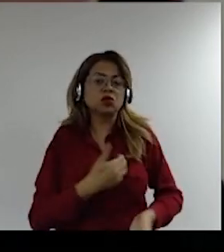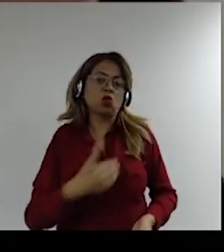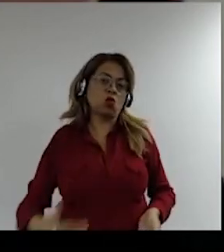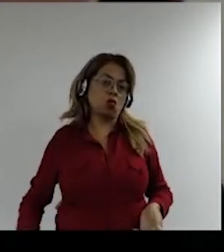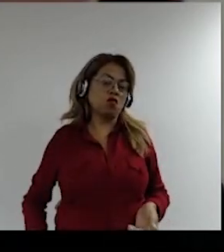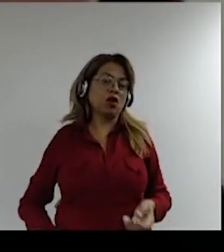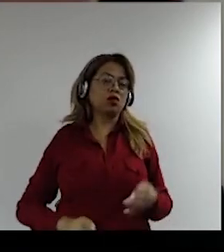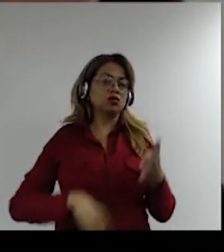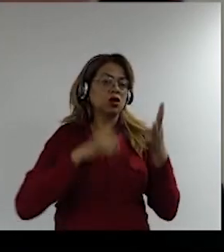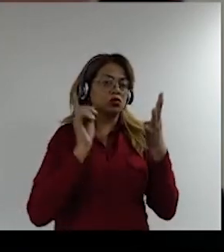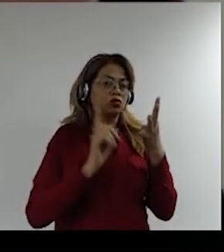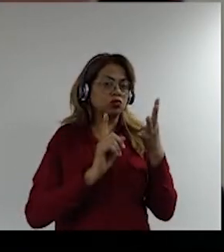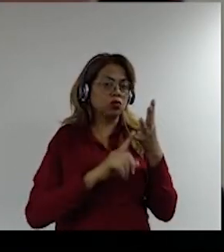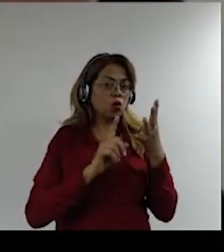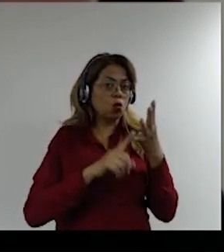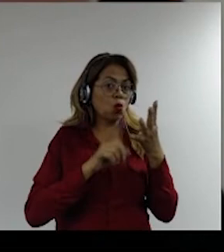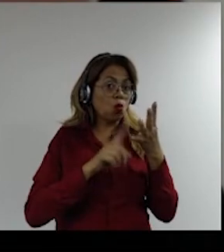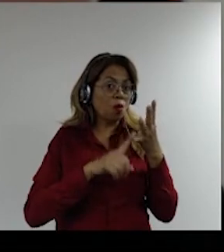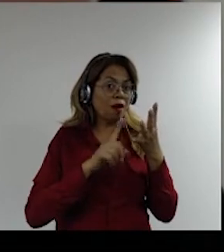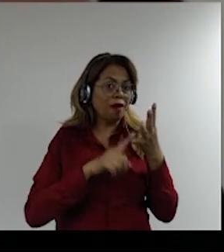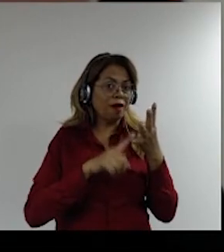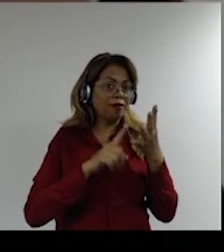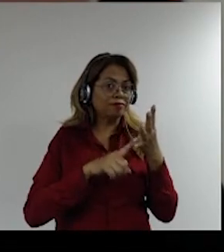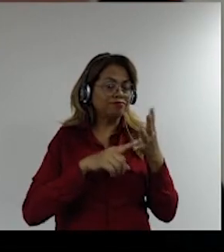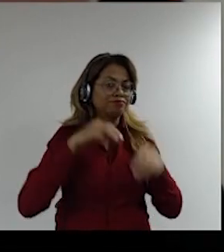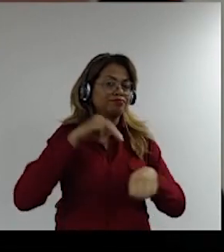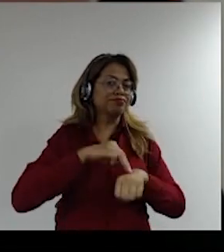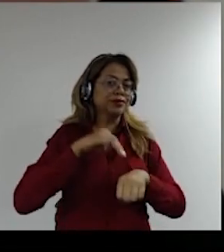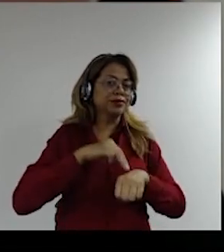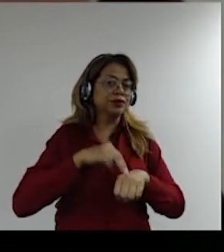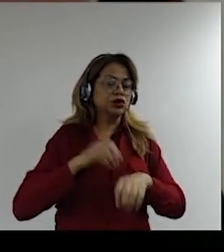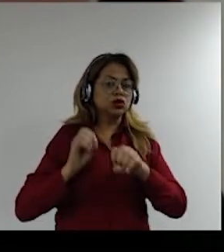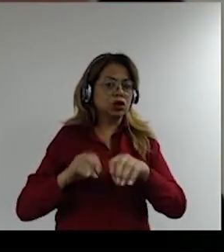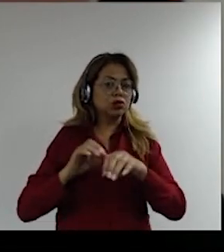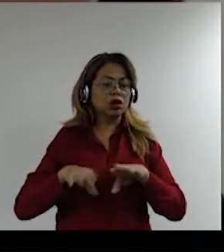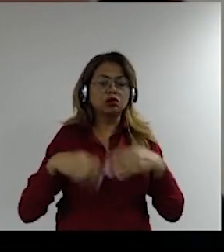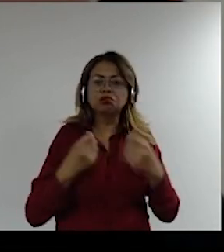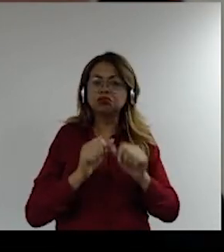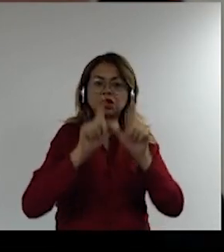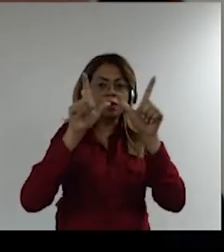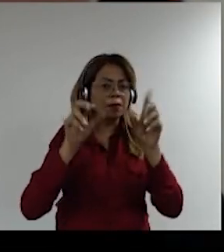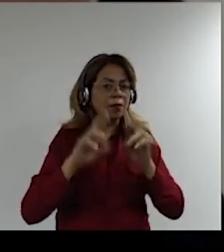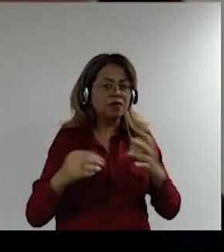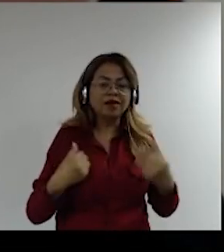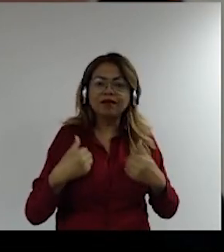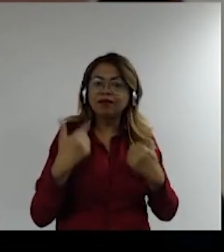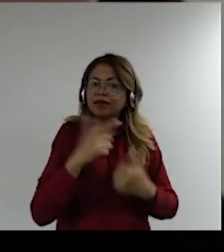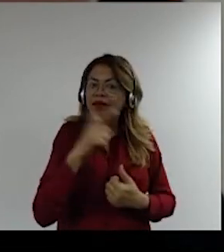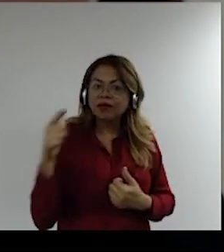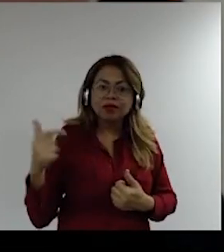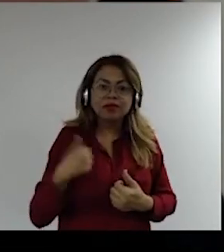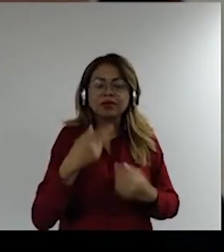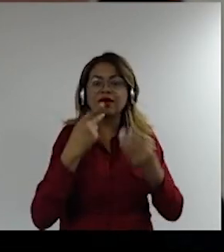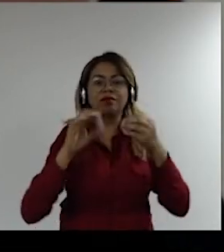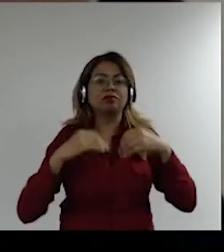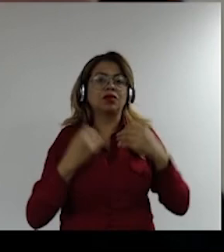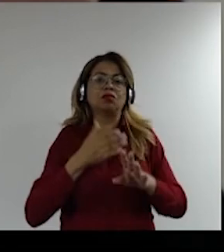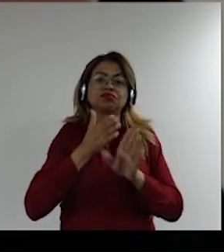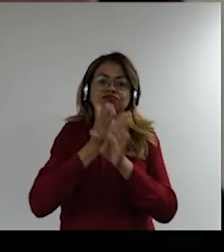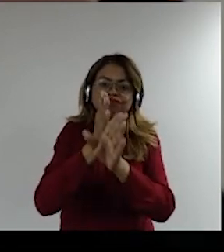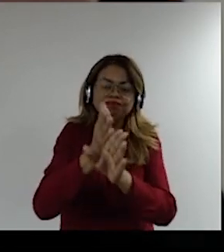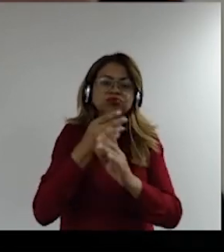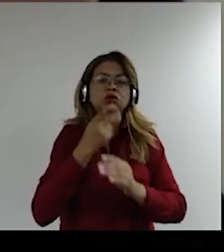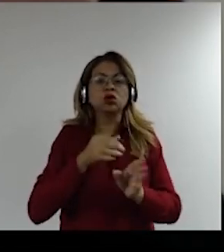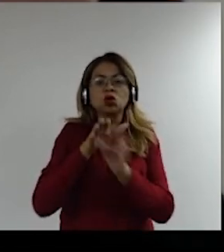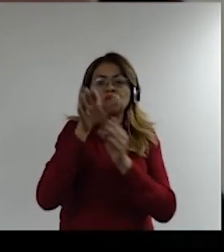o quarto ministro da Educação, está muito claro a ausência de diretrizes sólidas, de vocações,